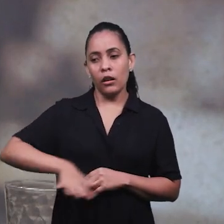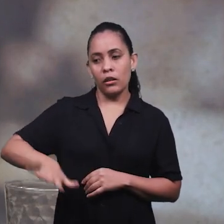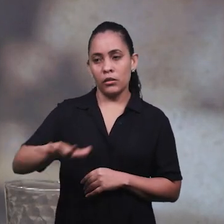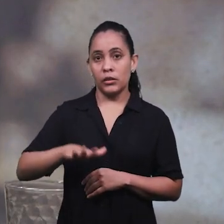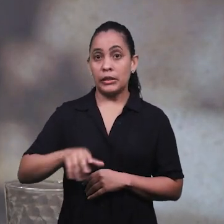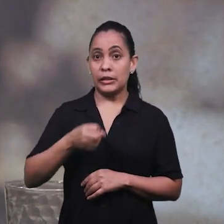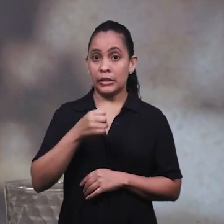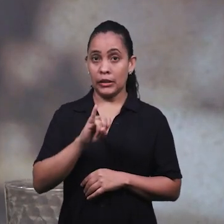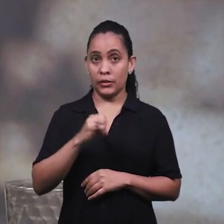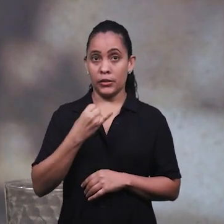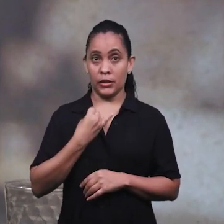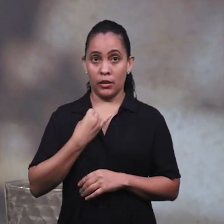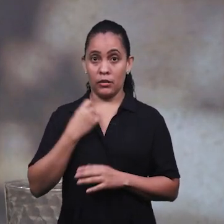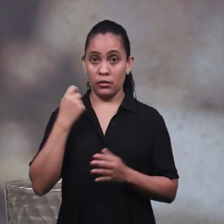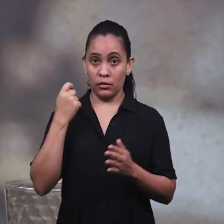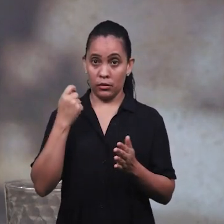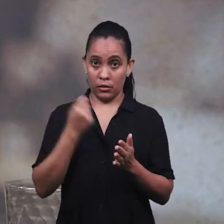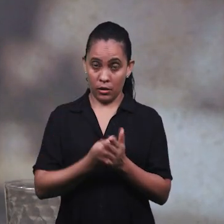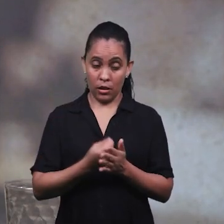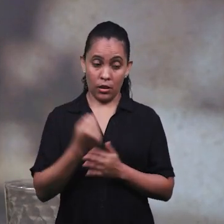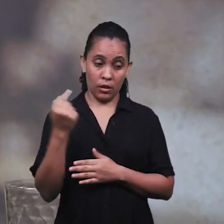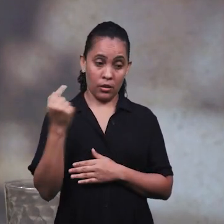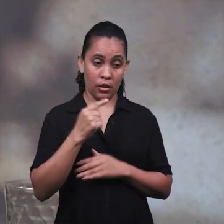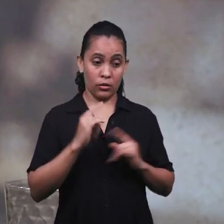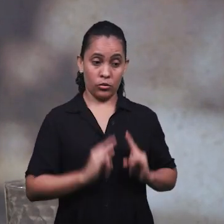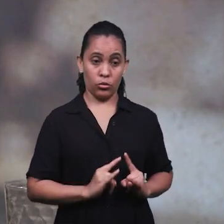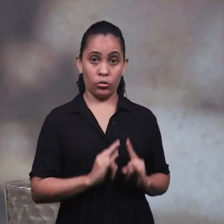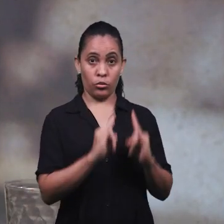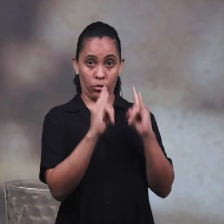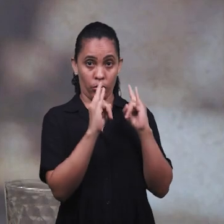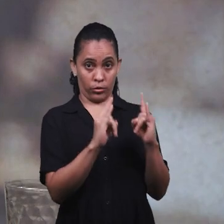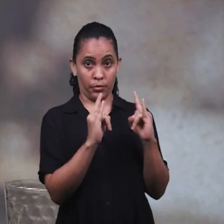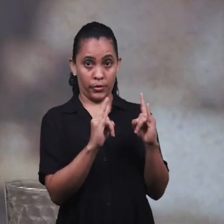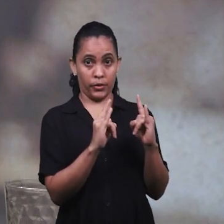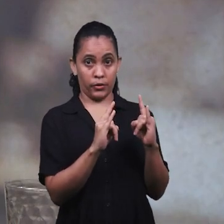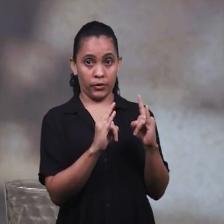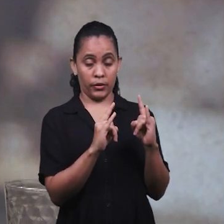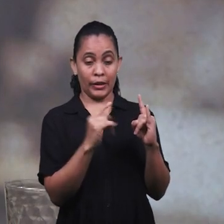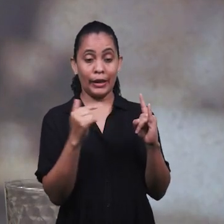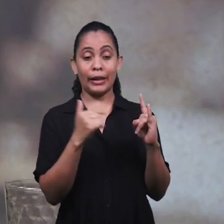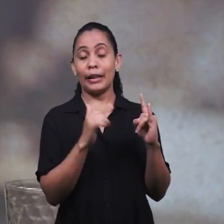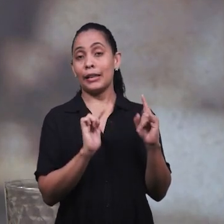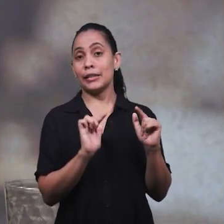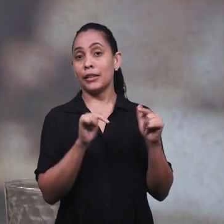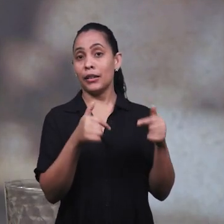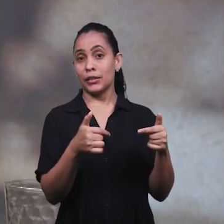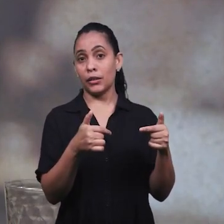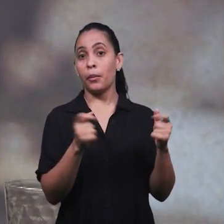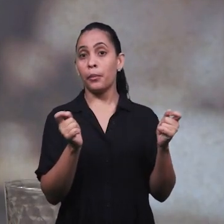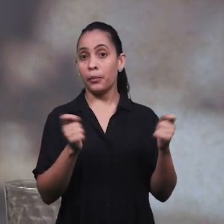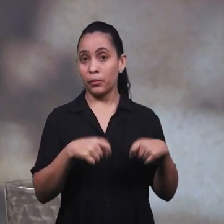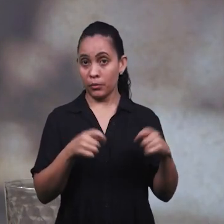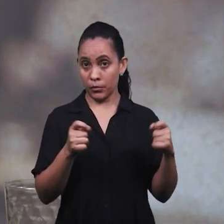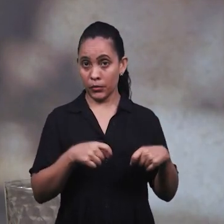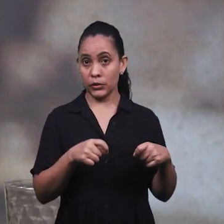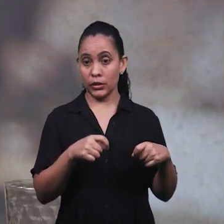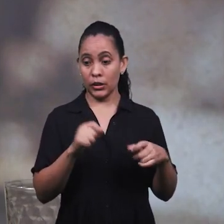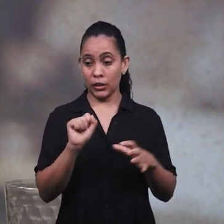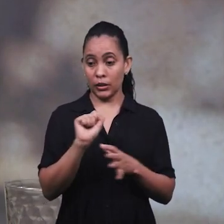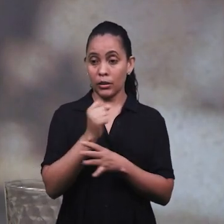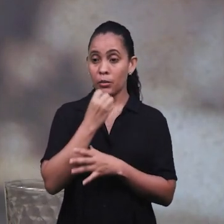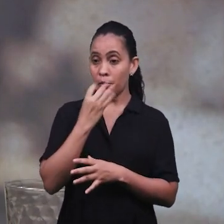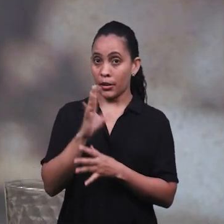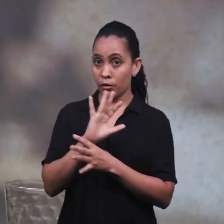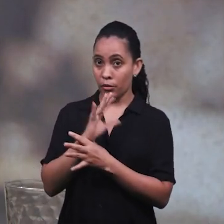quando você tem a cobrança de uma despesa condominial, essa execução ela pode ignorar a proteção do bem de